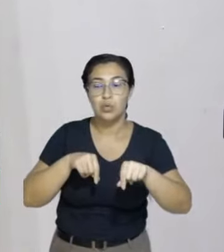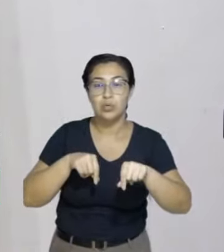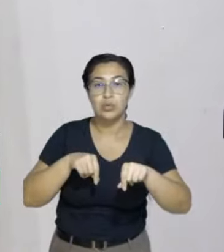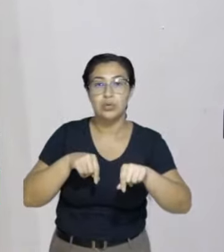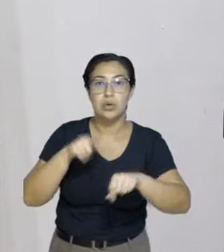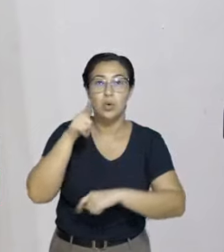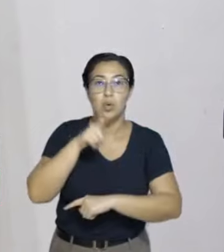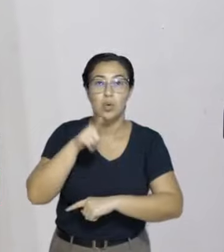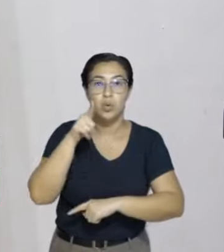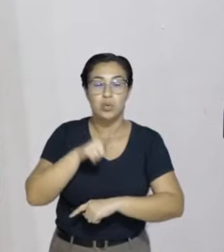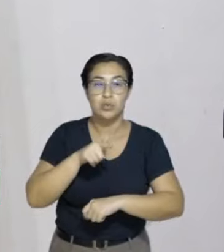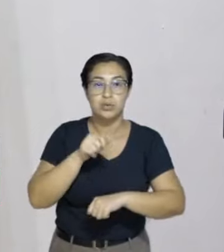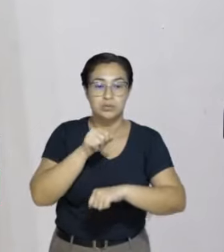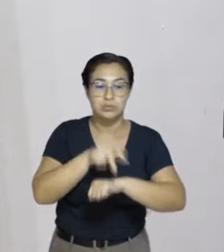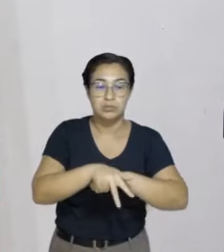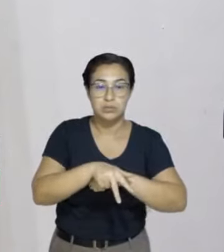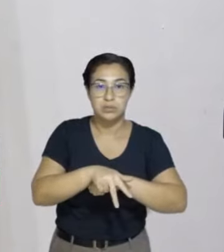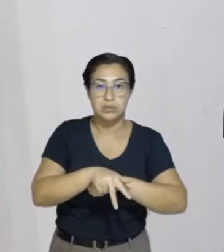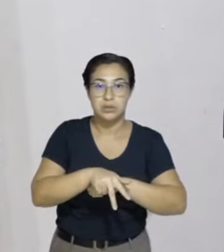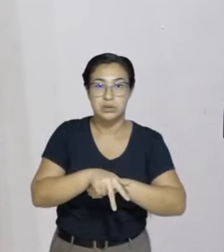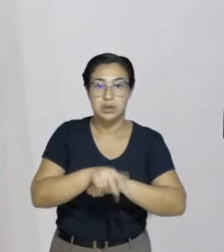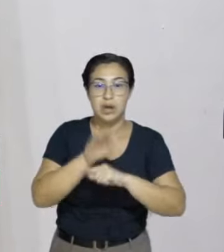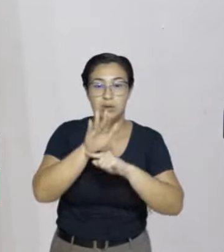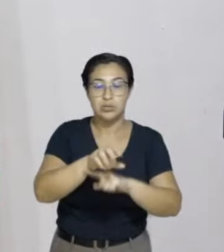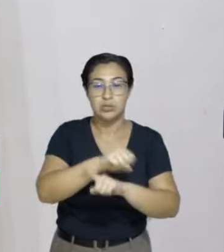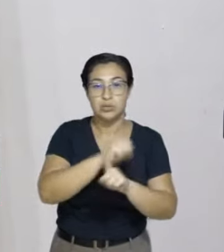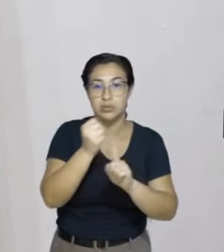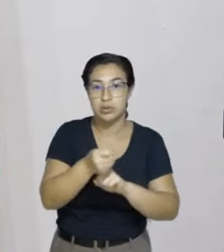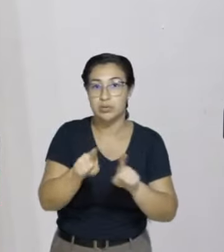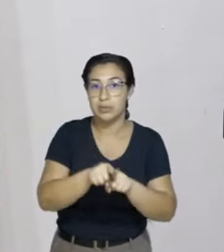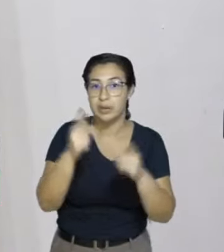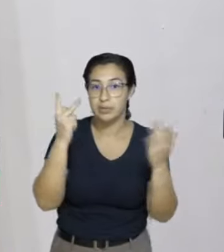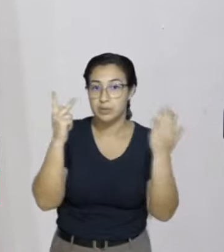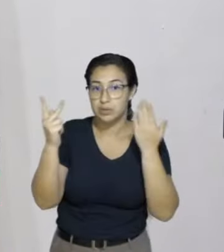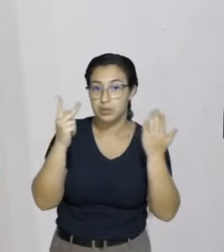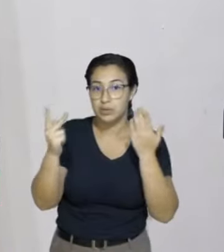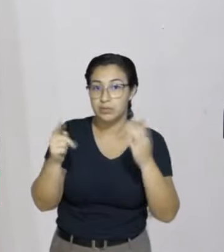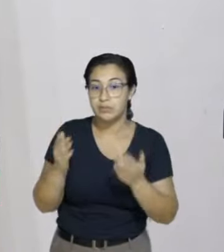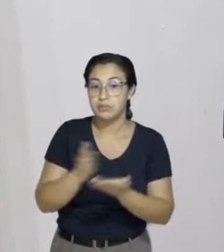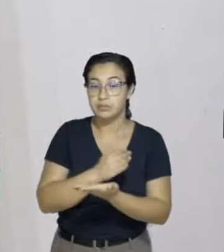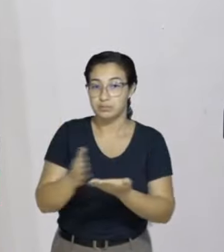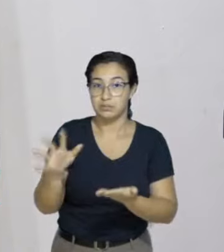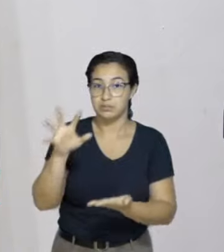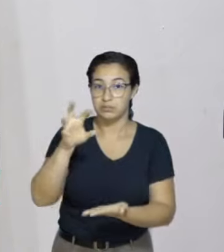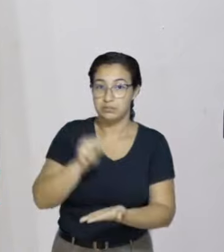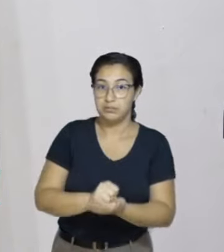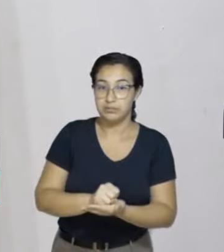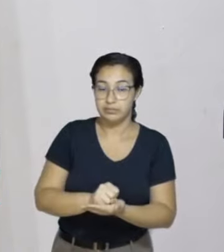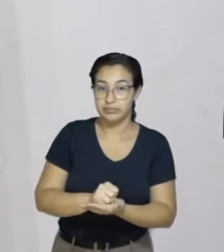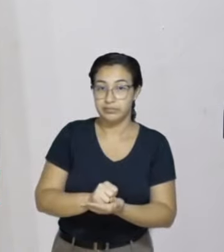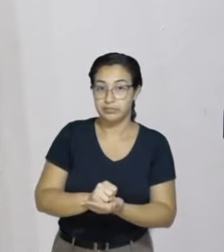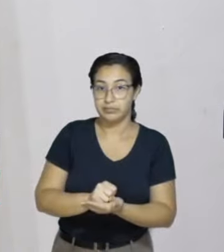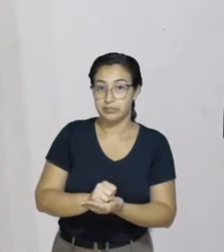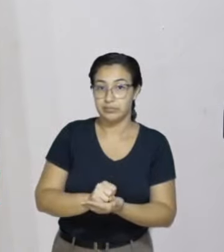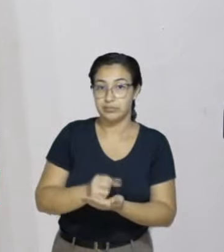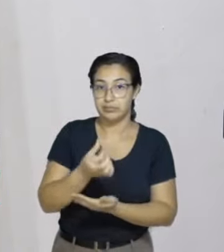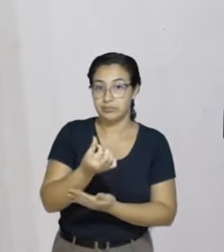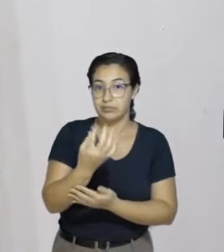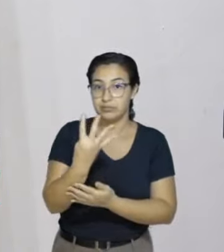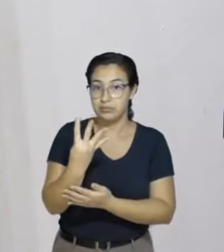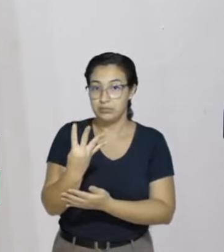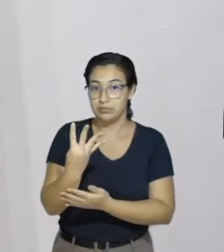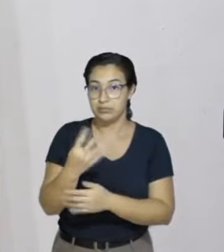assistente social e psicólogo, efetivando em 2022 a contratação de 64